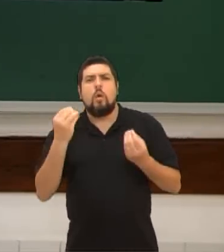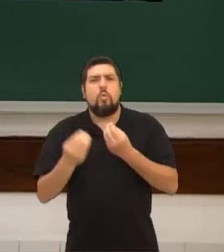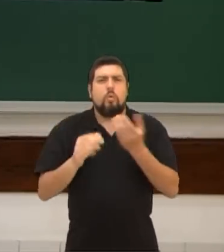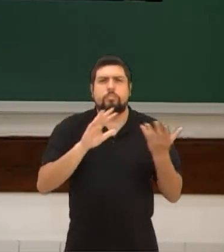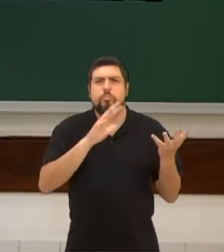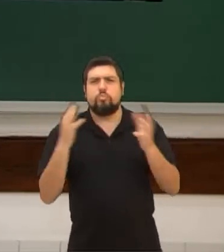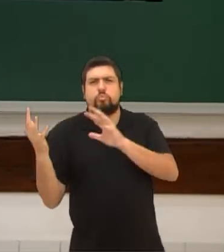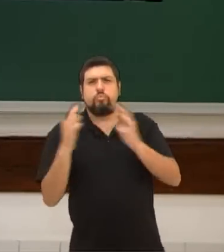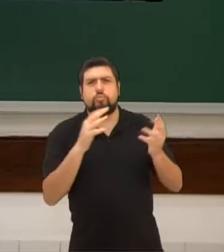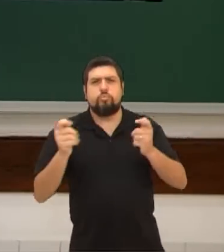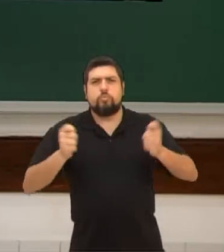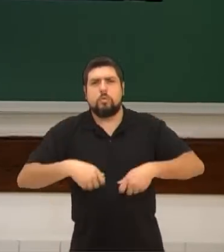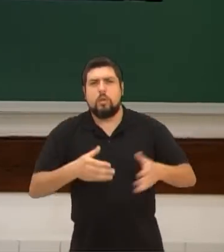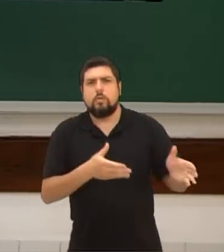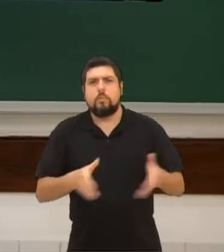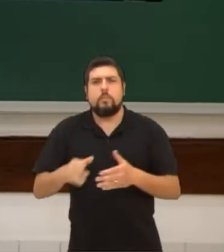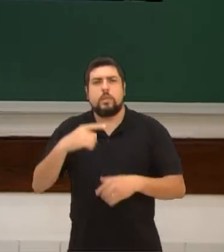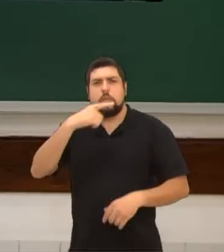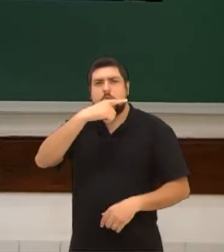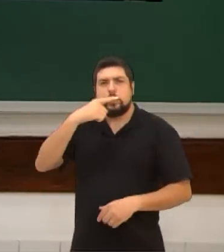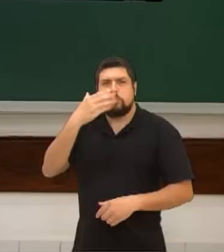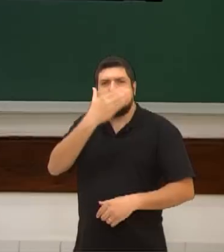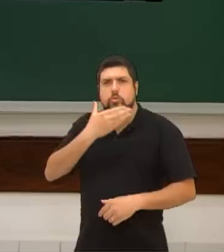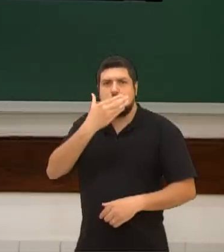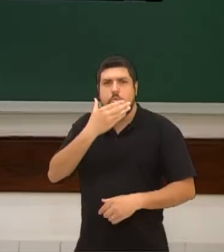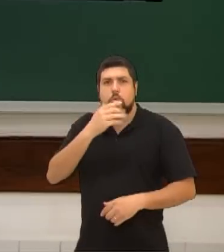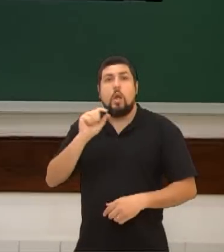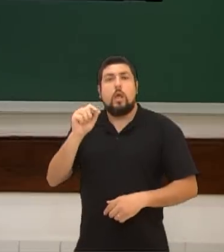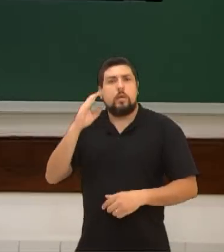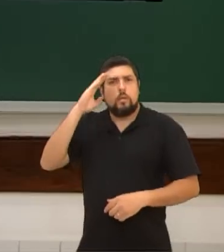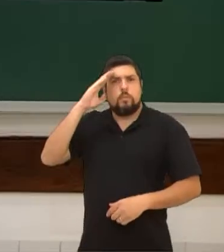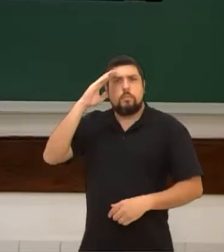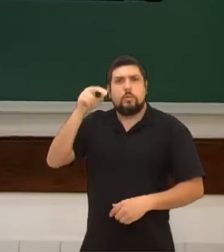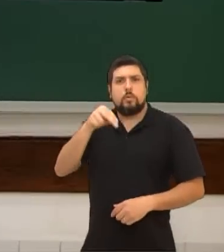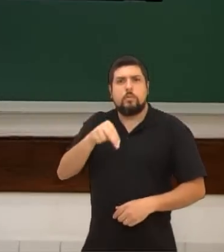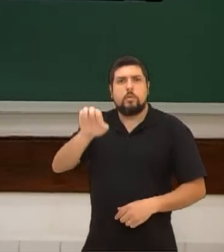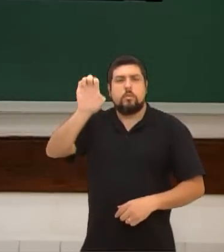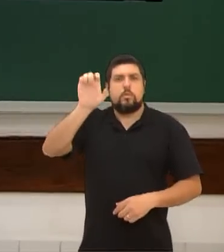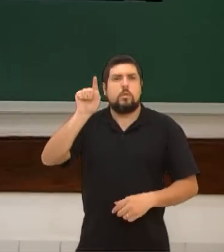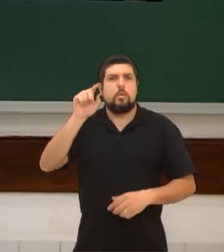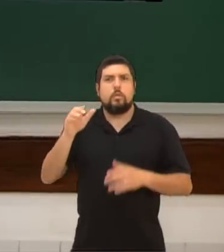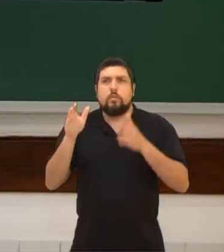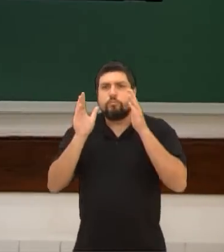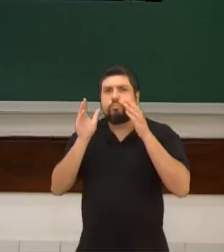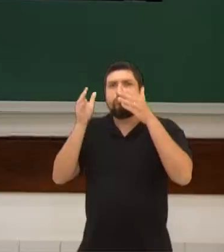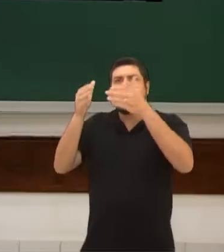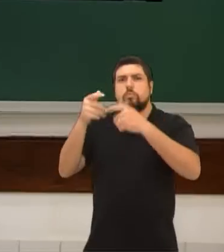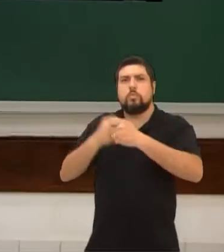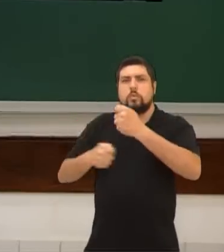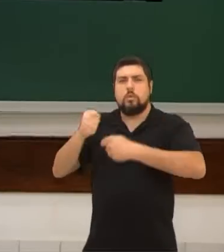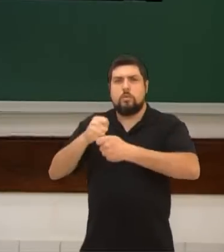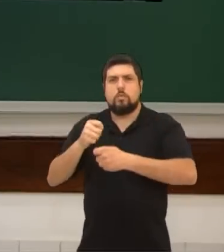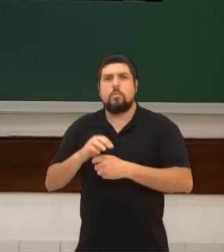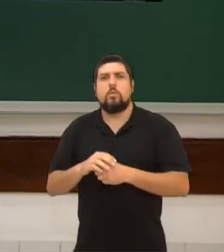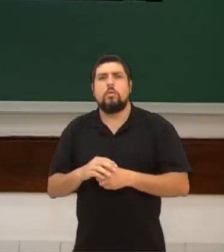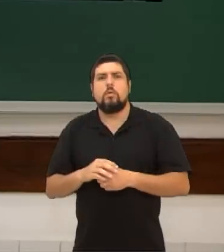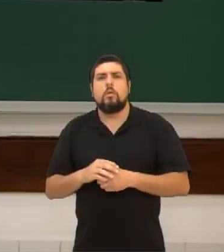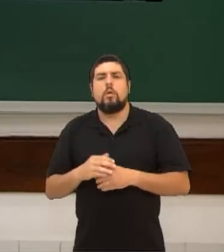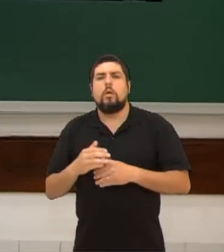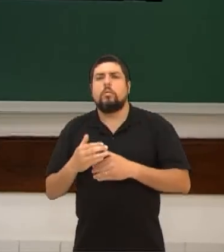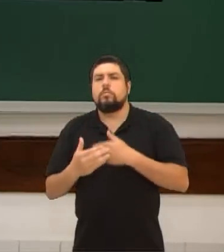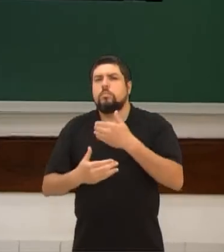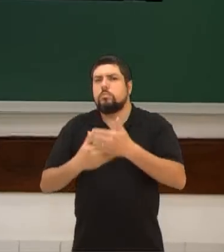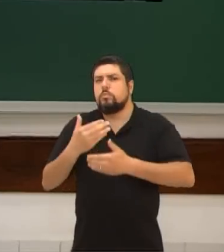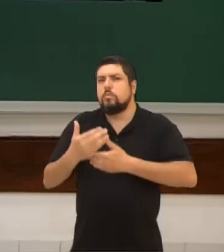de açúcar no Nordeste, tornando o Nordeste o principal eixo econômico do Brasil durante o período colonial e início do